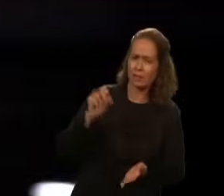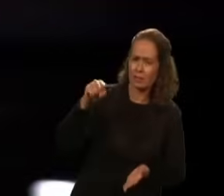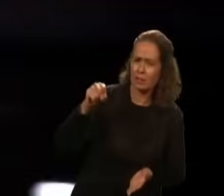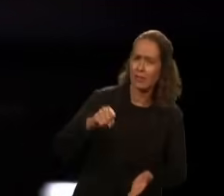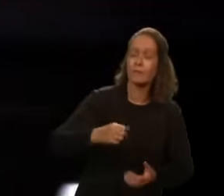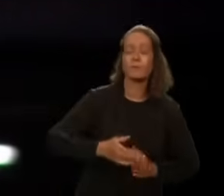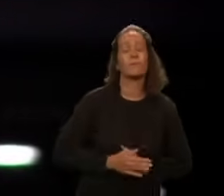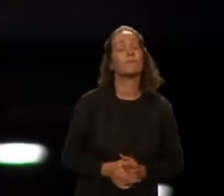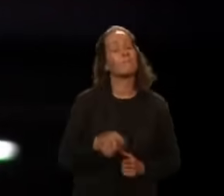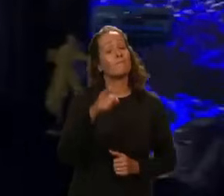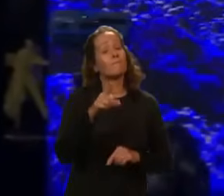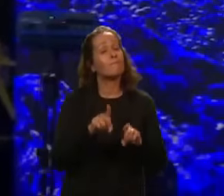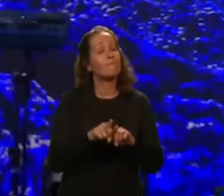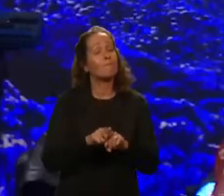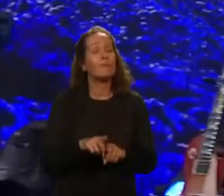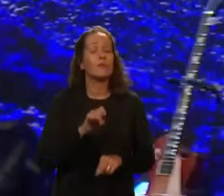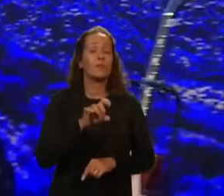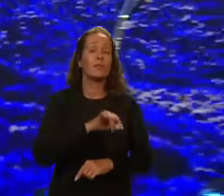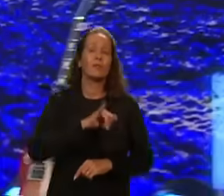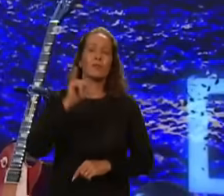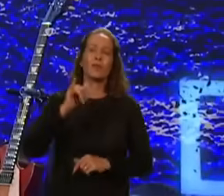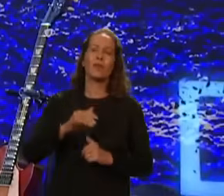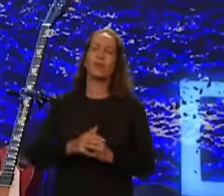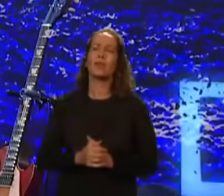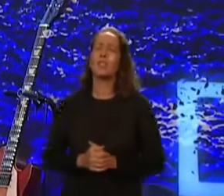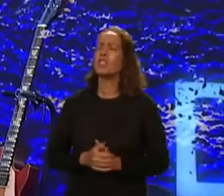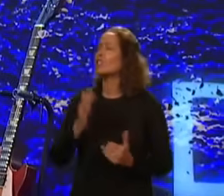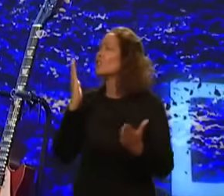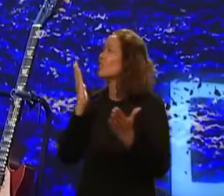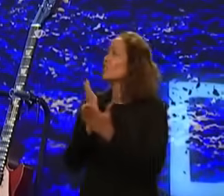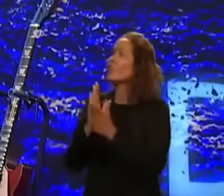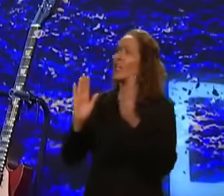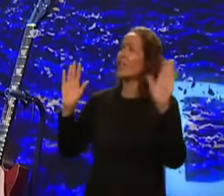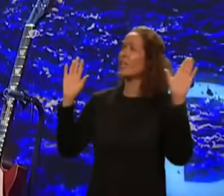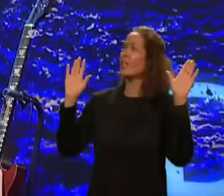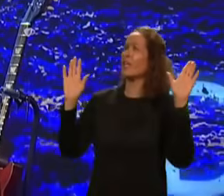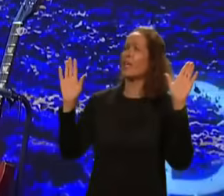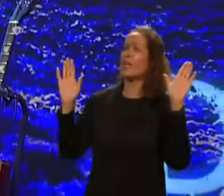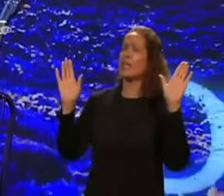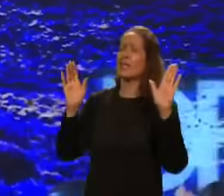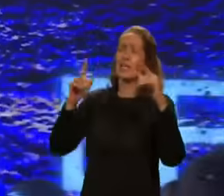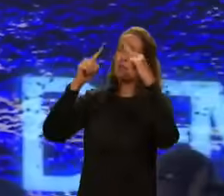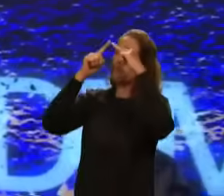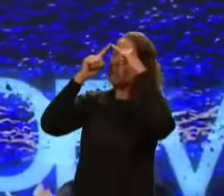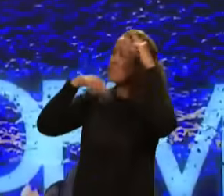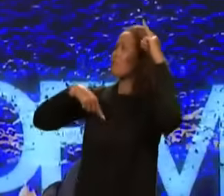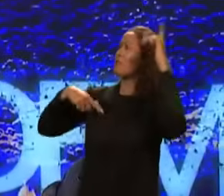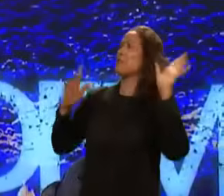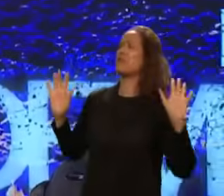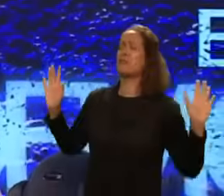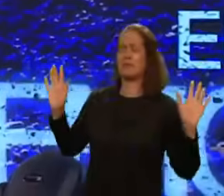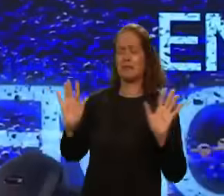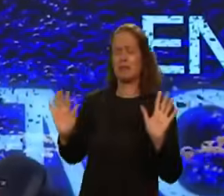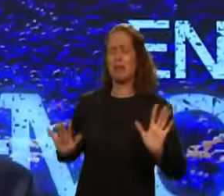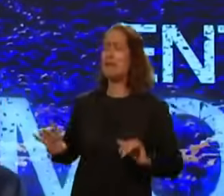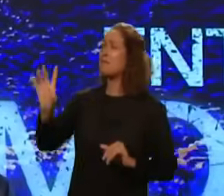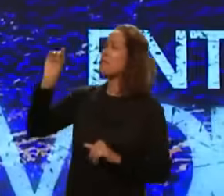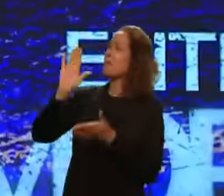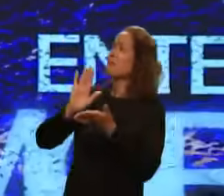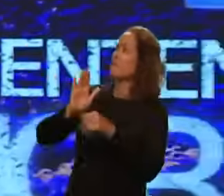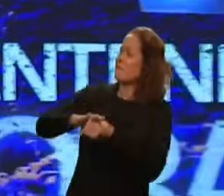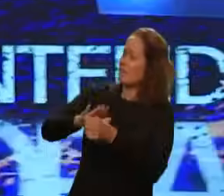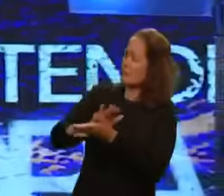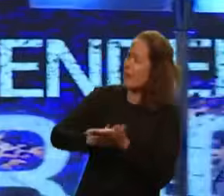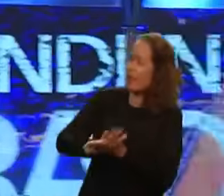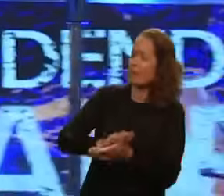Você é a mesma coisa. Quando você fala assim: chega, eu estou por aqui, eu não aguento mais, Deus não faz nada, as pessoas